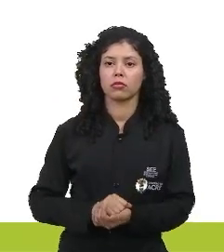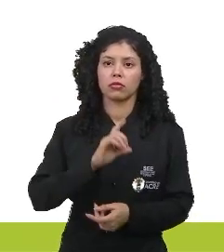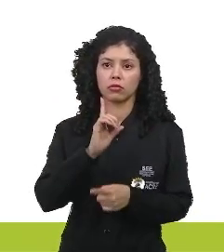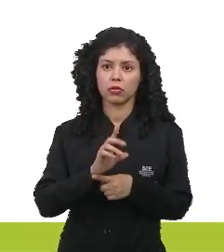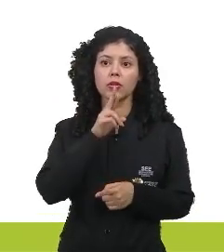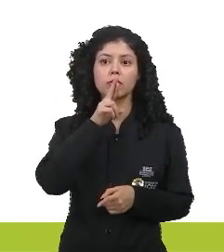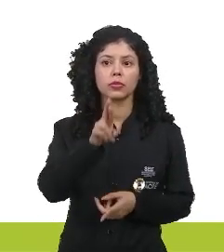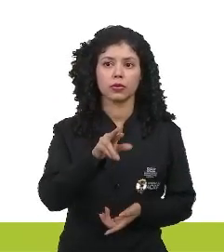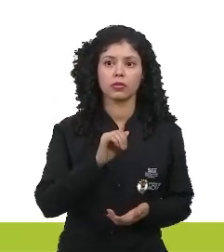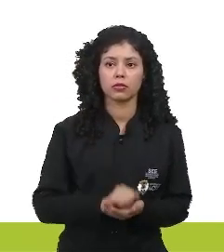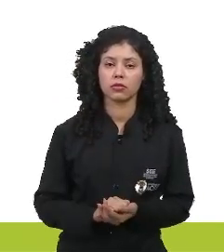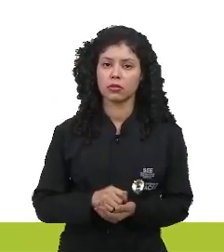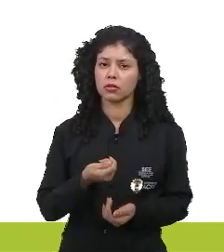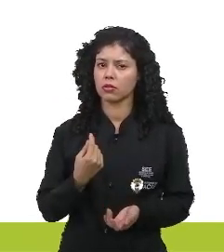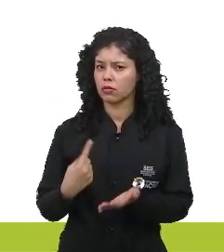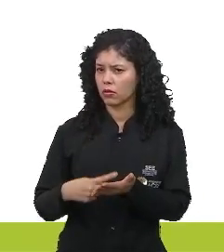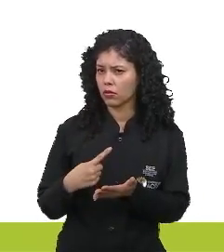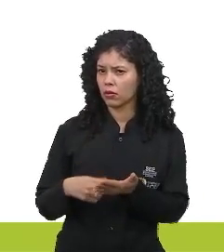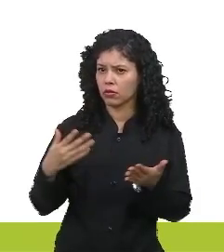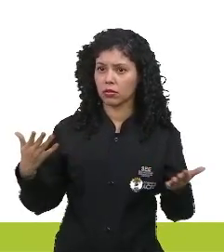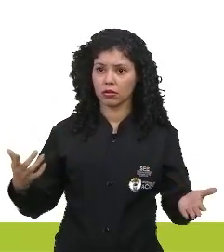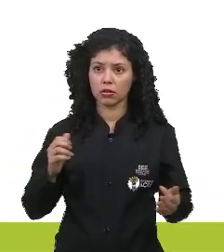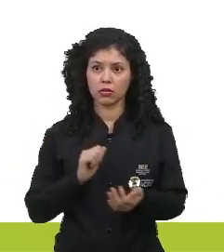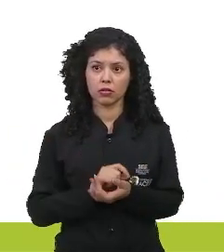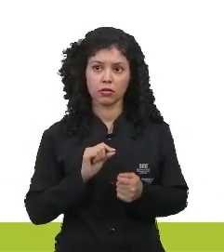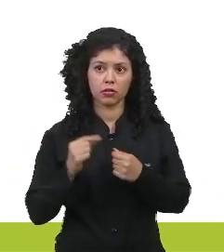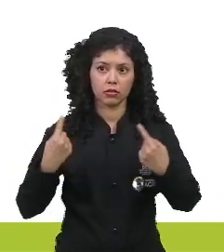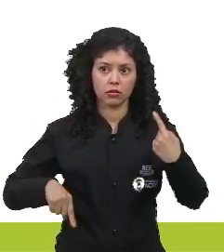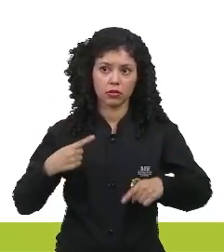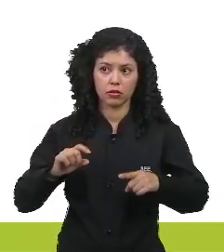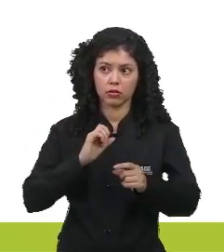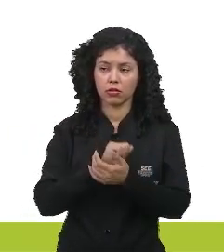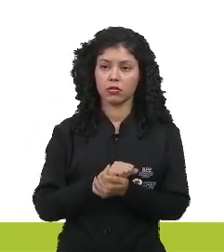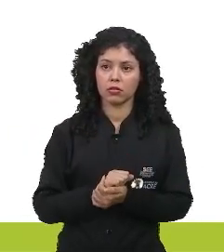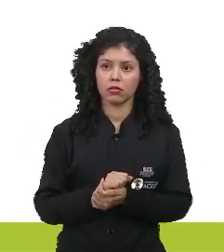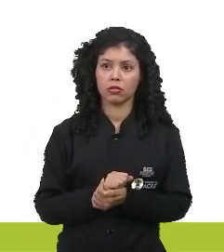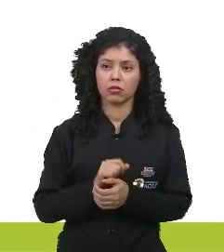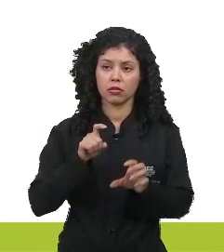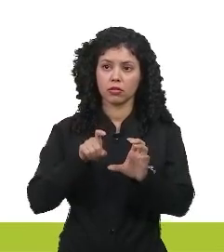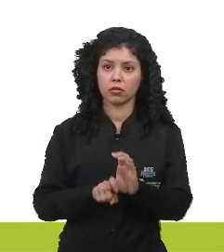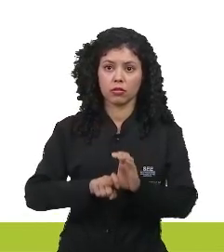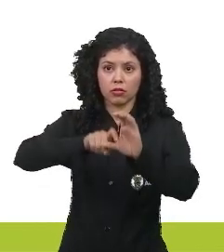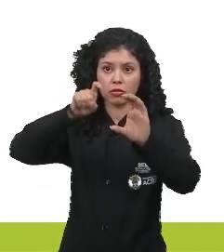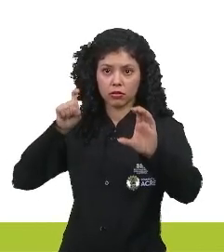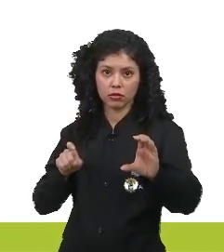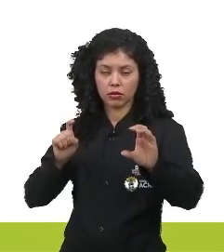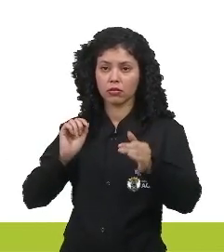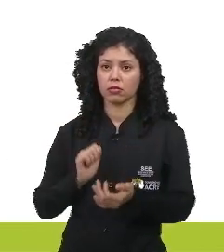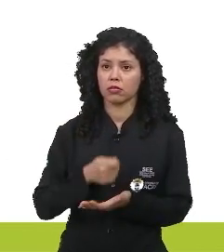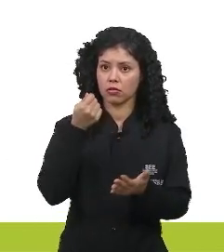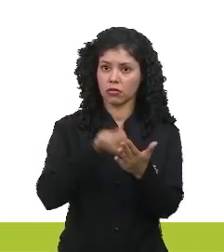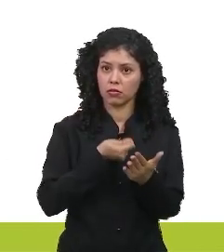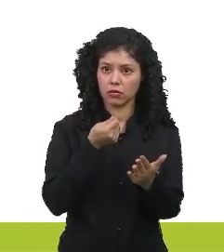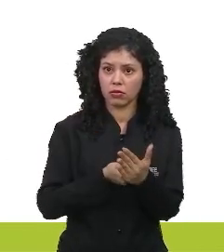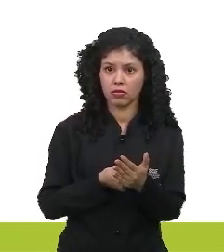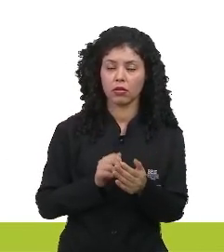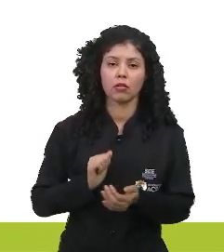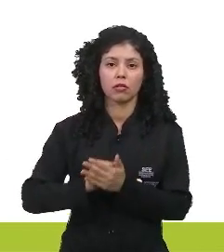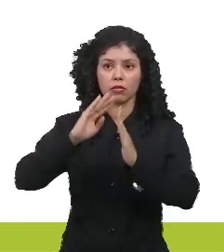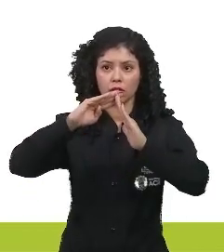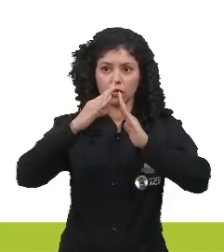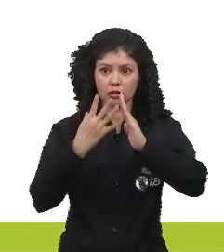o resultado de uma negociação realizada entre políticos e ex-escravos, obrigados em um